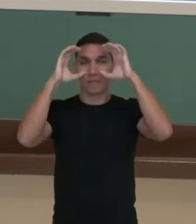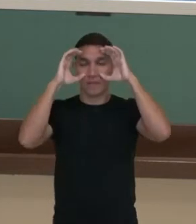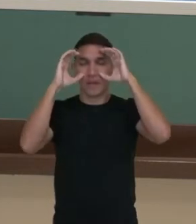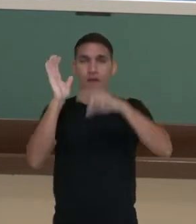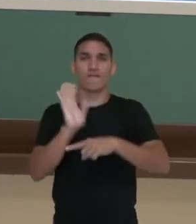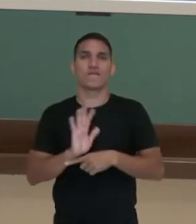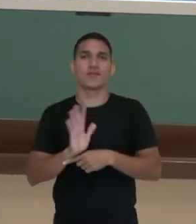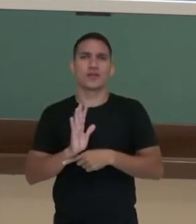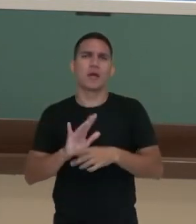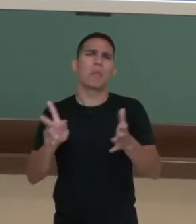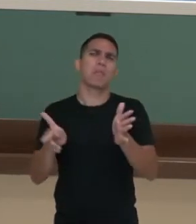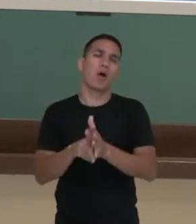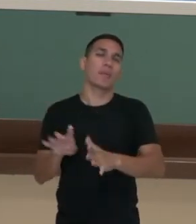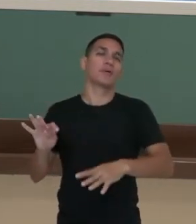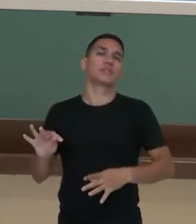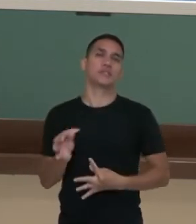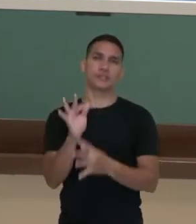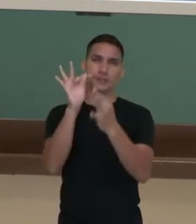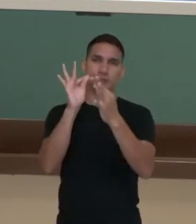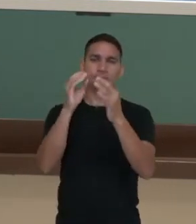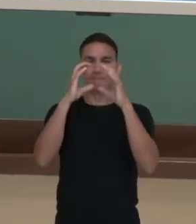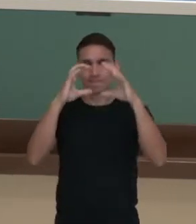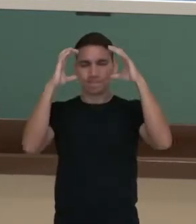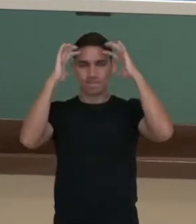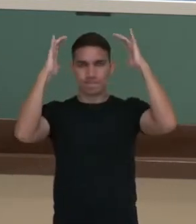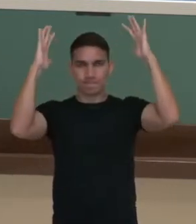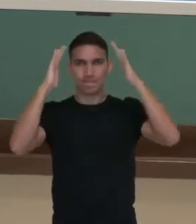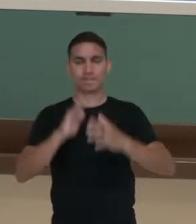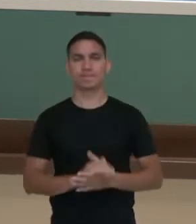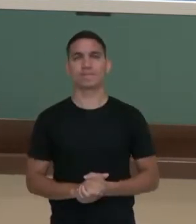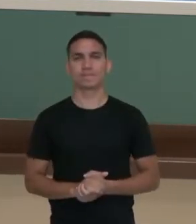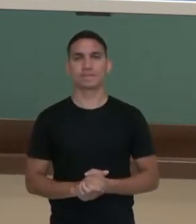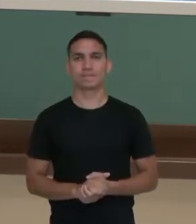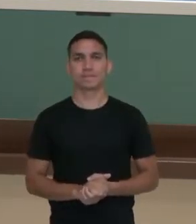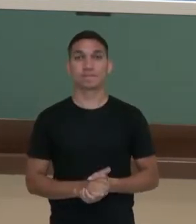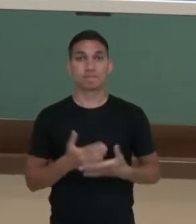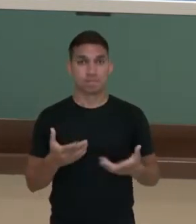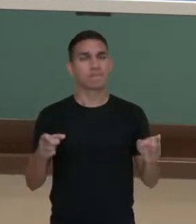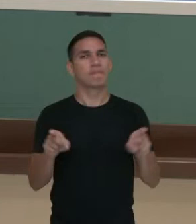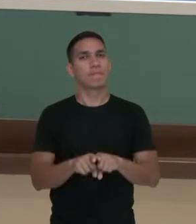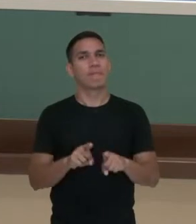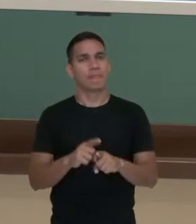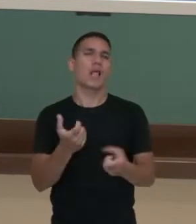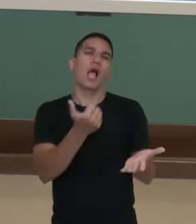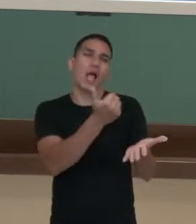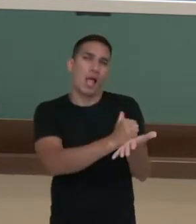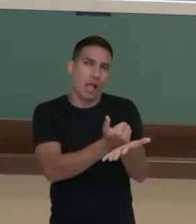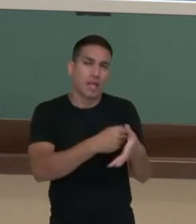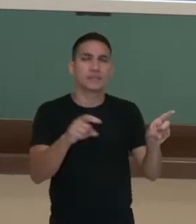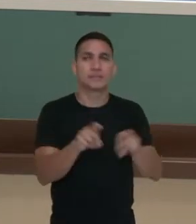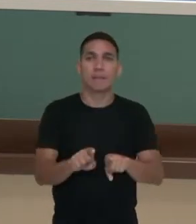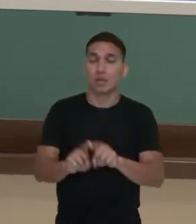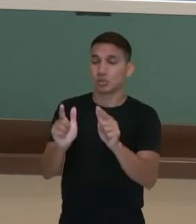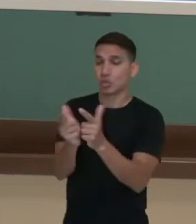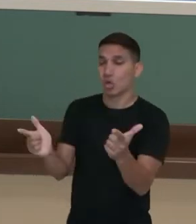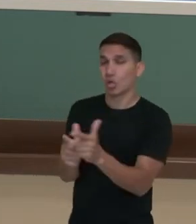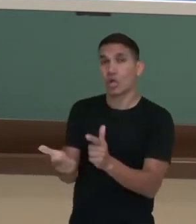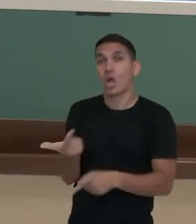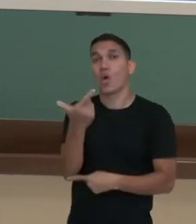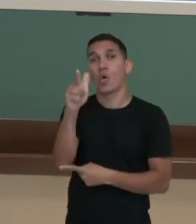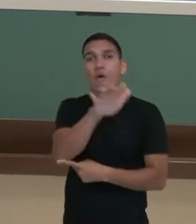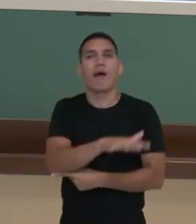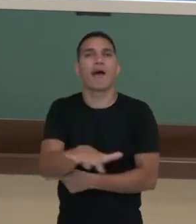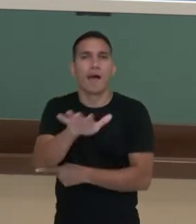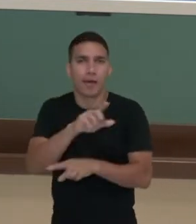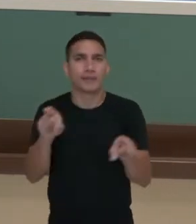através de uma tecnologia de realidade virtual, tá? Além dos games e do jornalismo, outro ambiente que